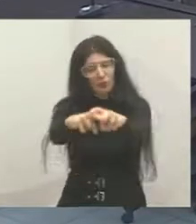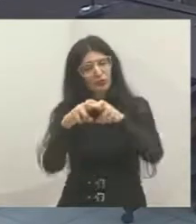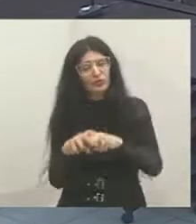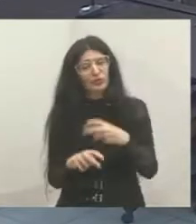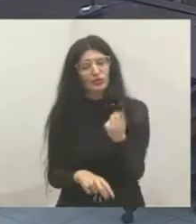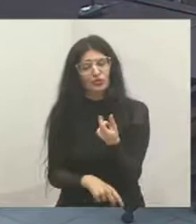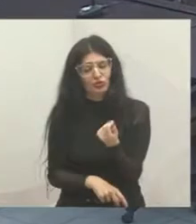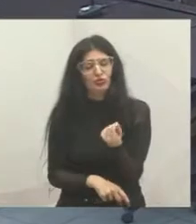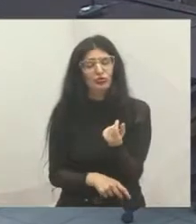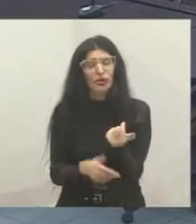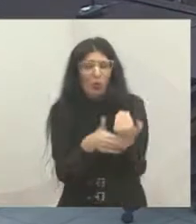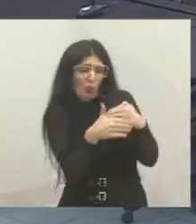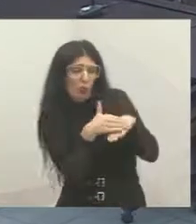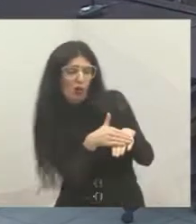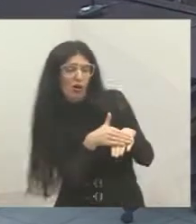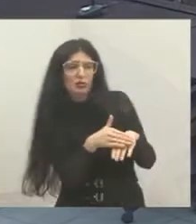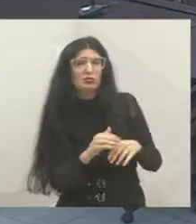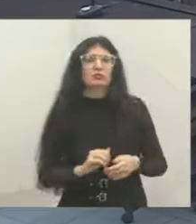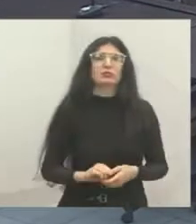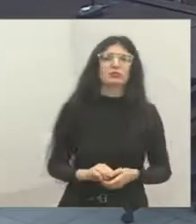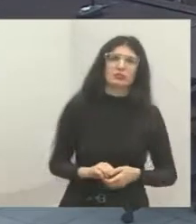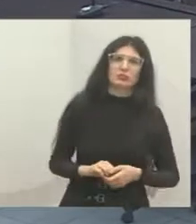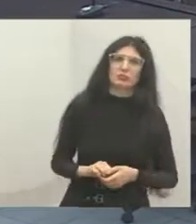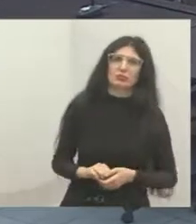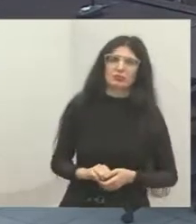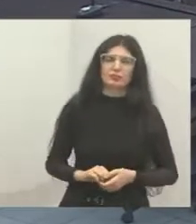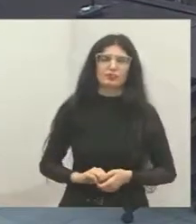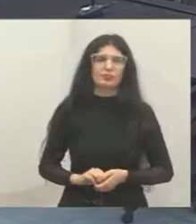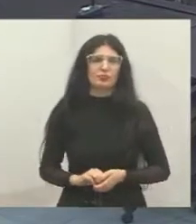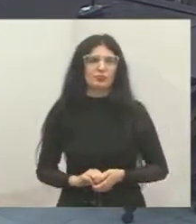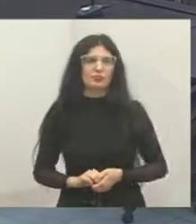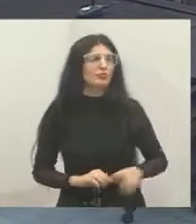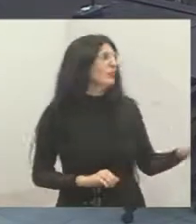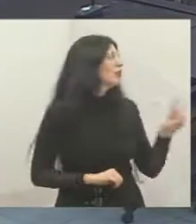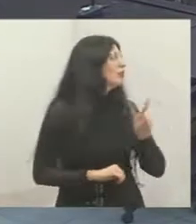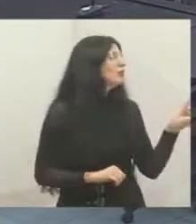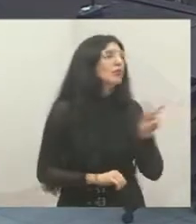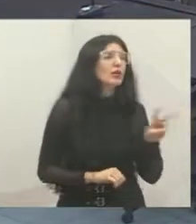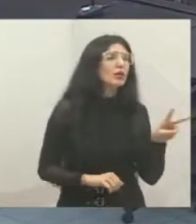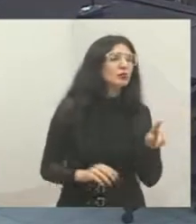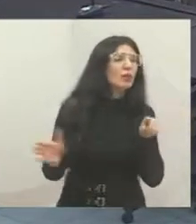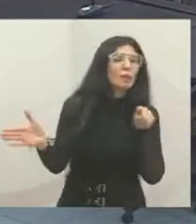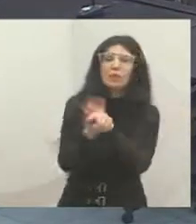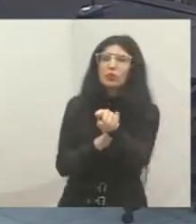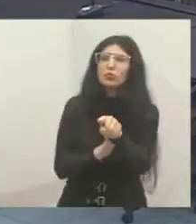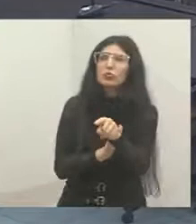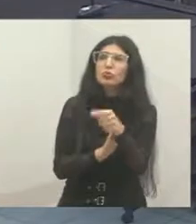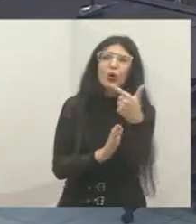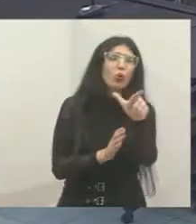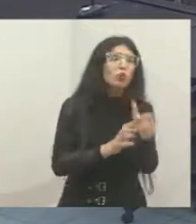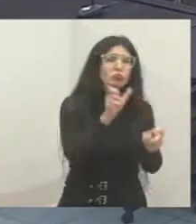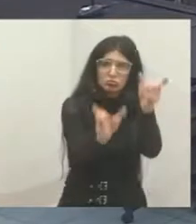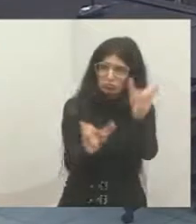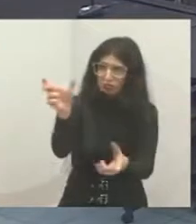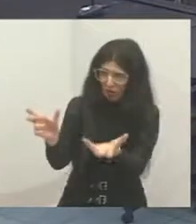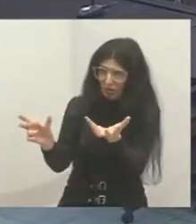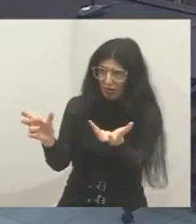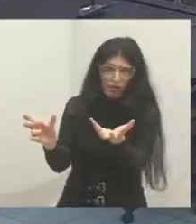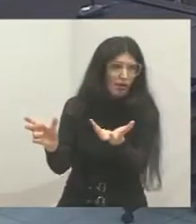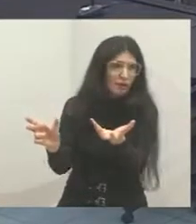Beleza. Tudo bem, obrigada. Mais algum vereador deseja fazer alguma pergunta?